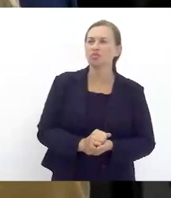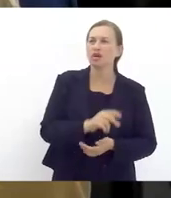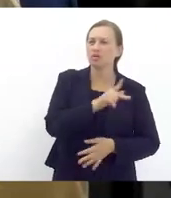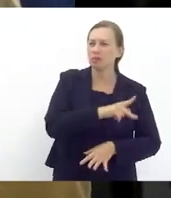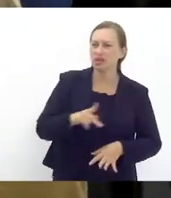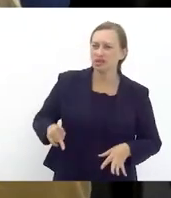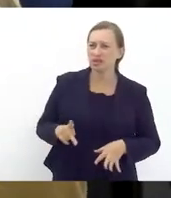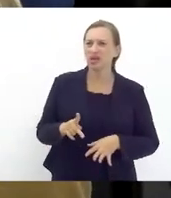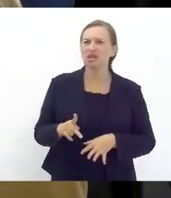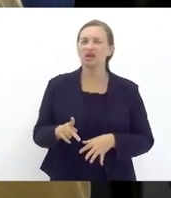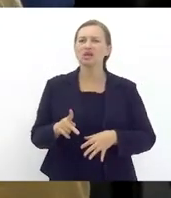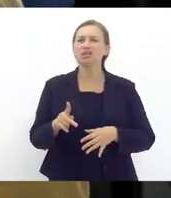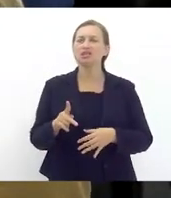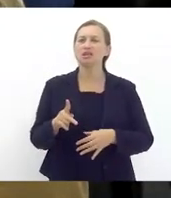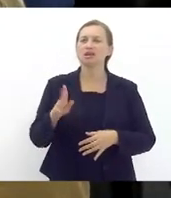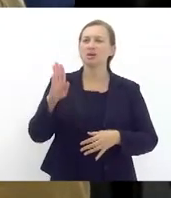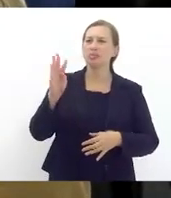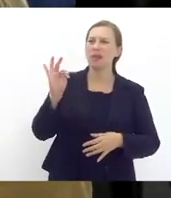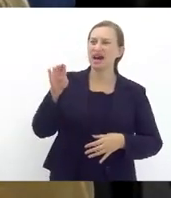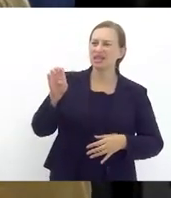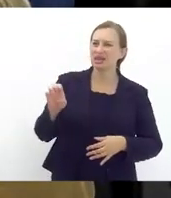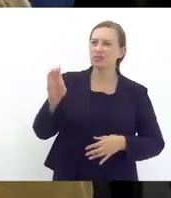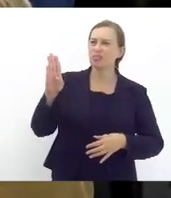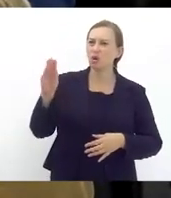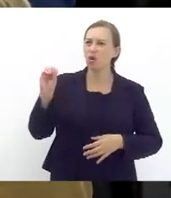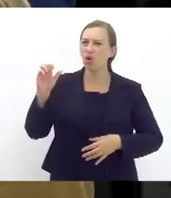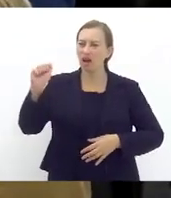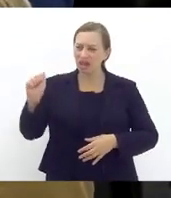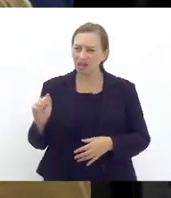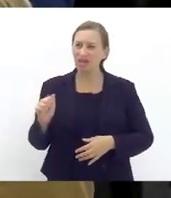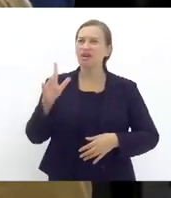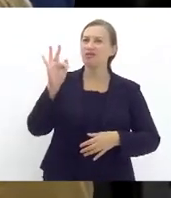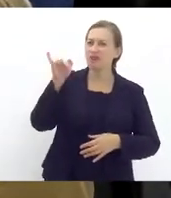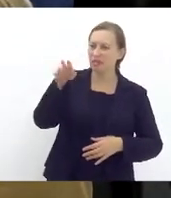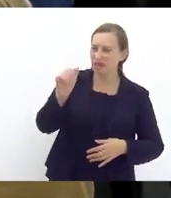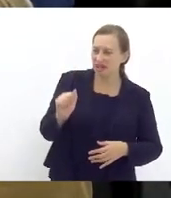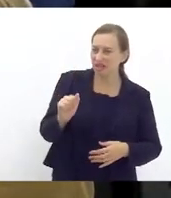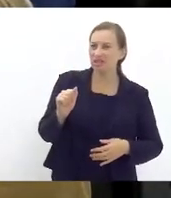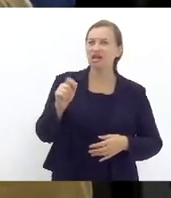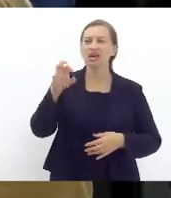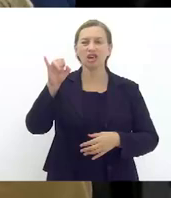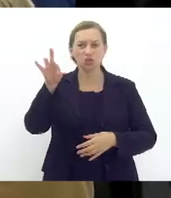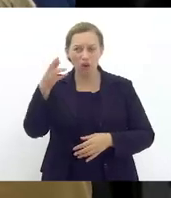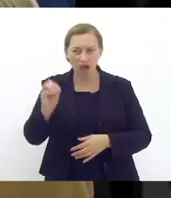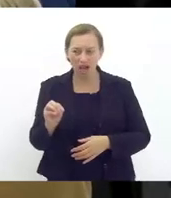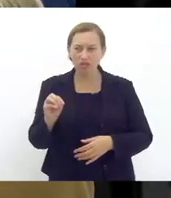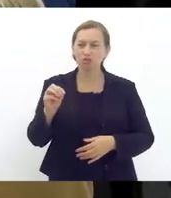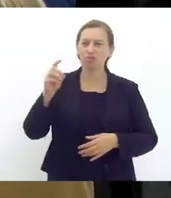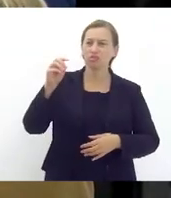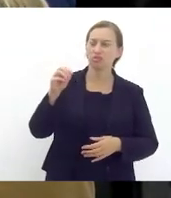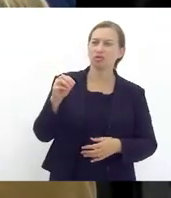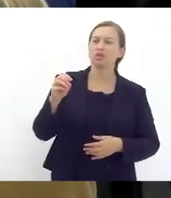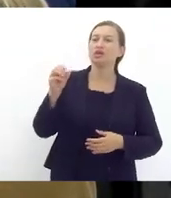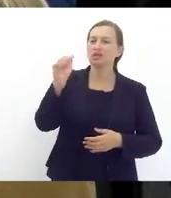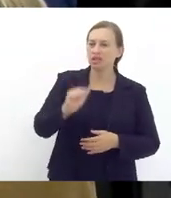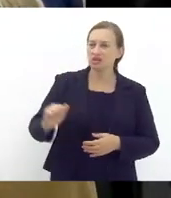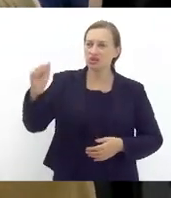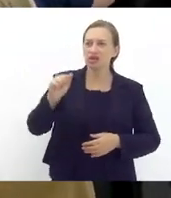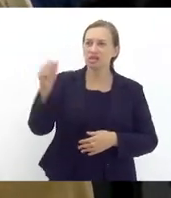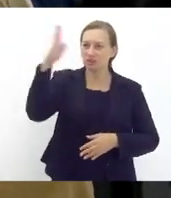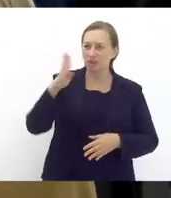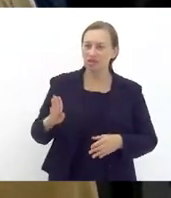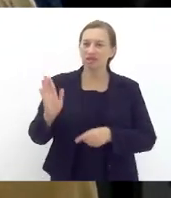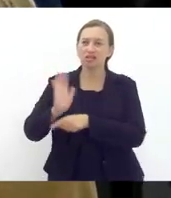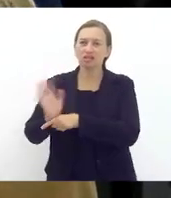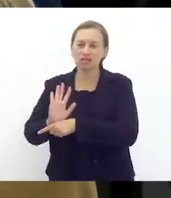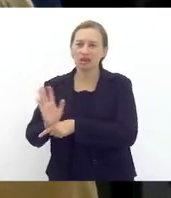da associação de bate-bolas André guerra a Fabiana Santos sucedim Eduardo Hades Moraes da Associação Brasileira de